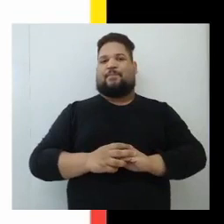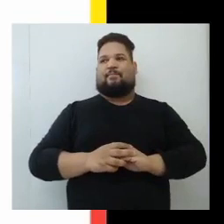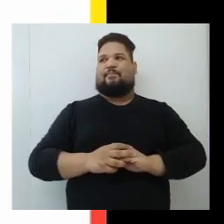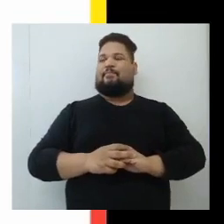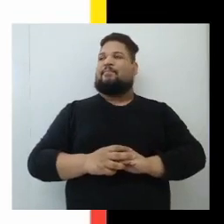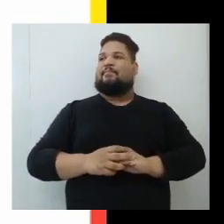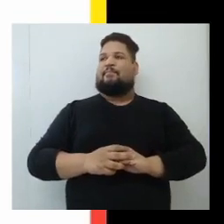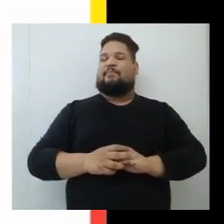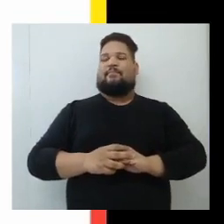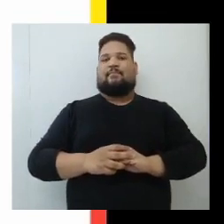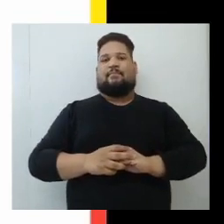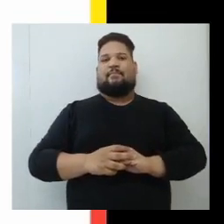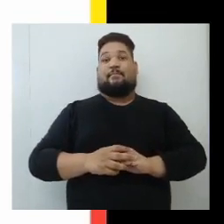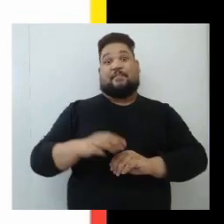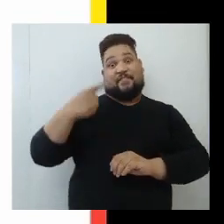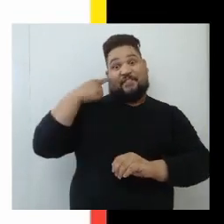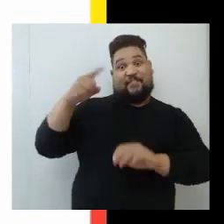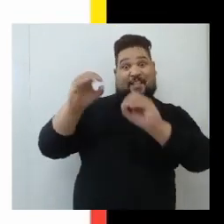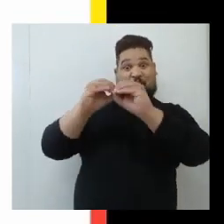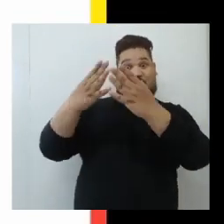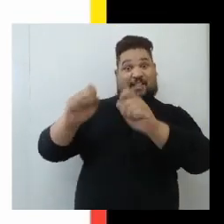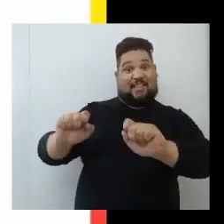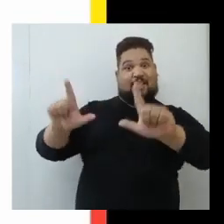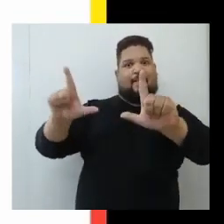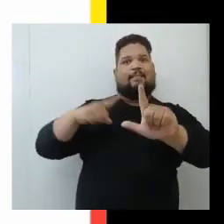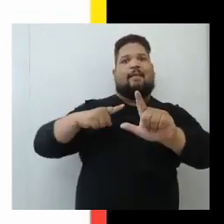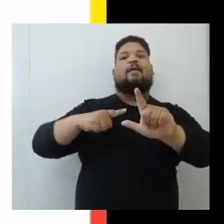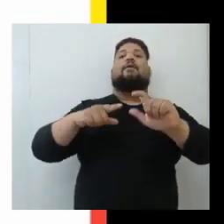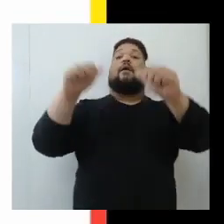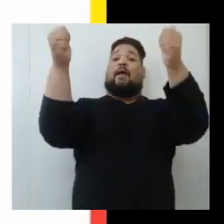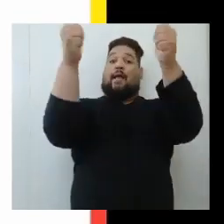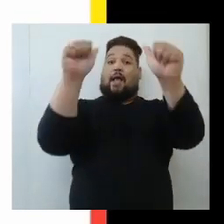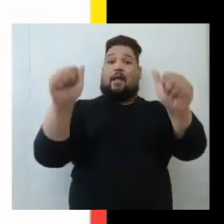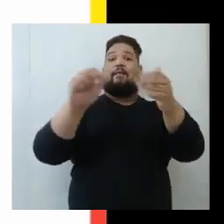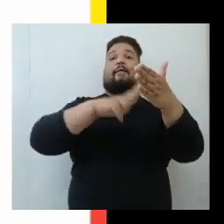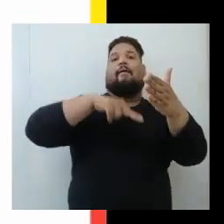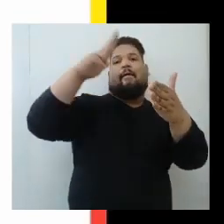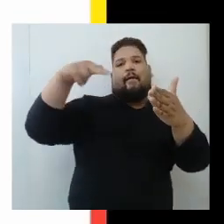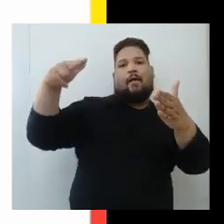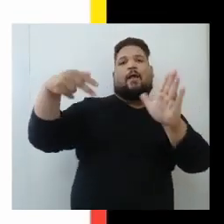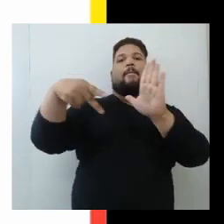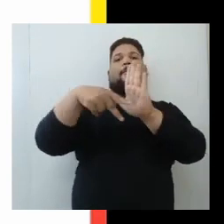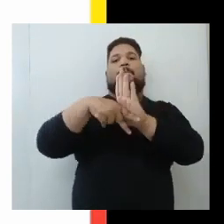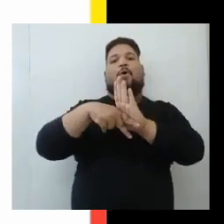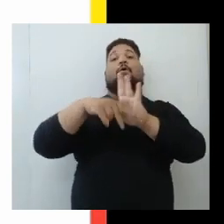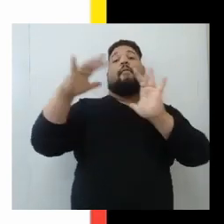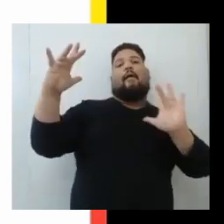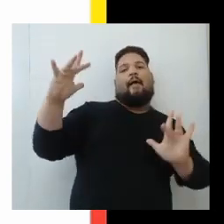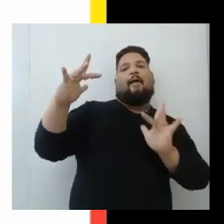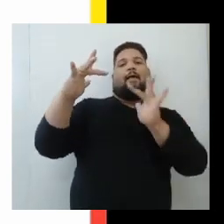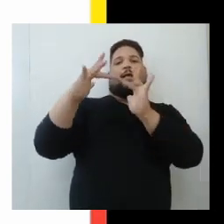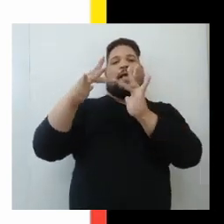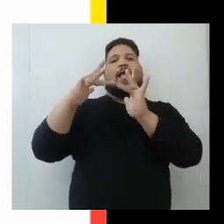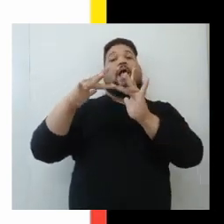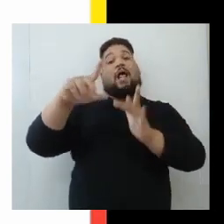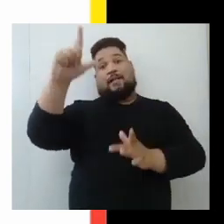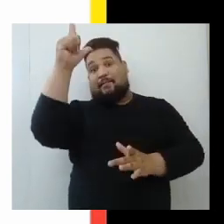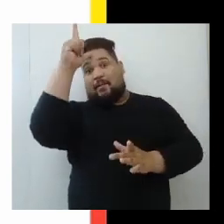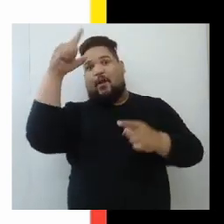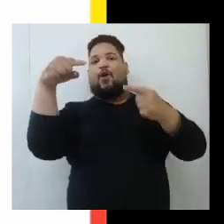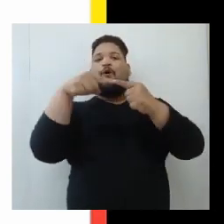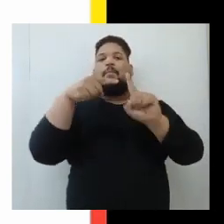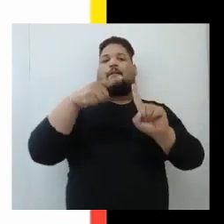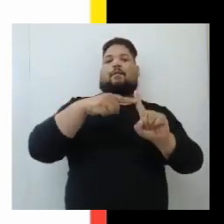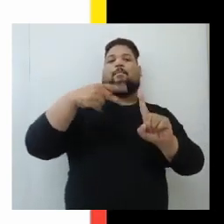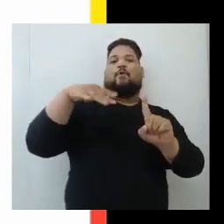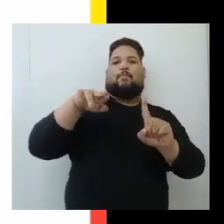Você pode observar nesse slide uma pintura do classicismo alemão que demonstra a figura de Prometeu com